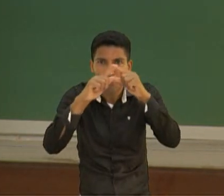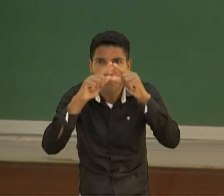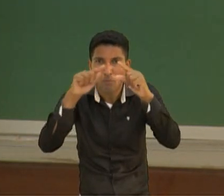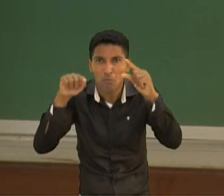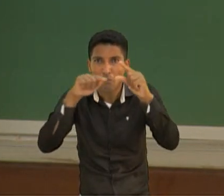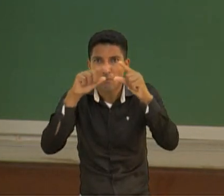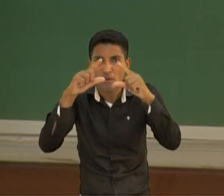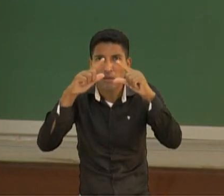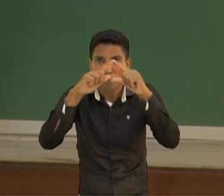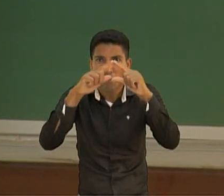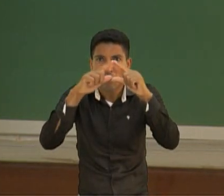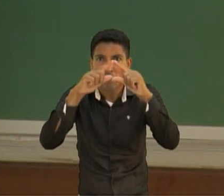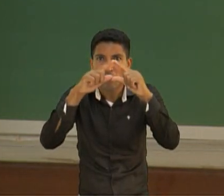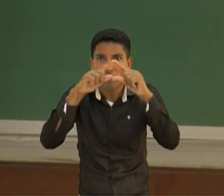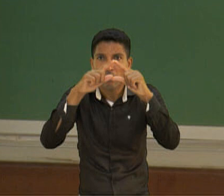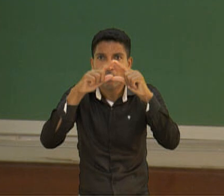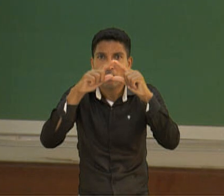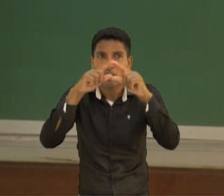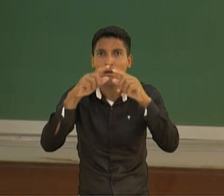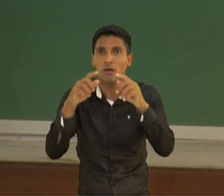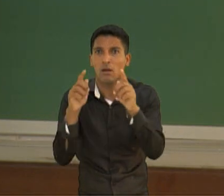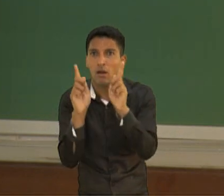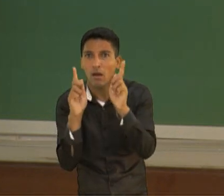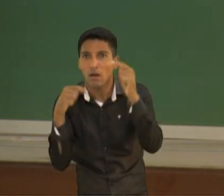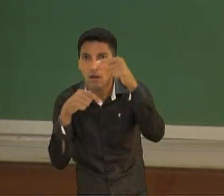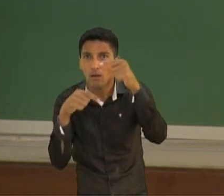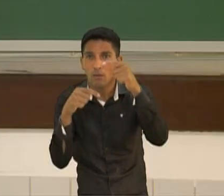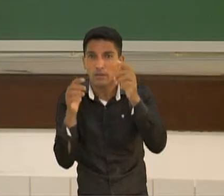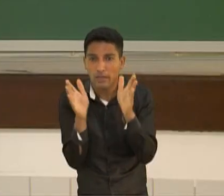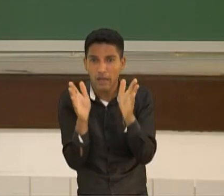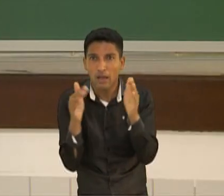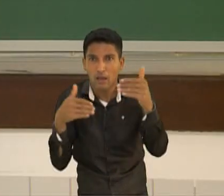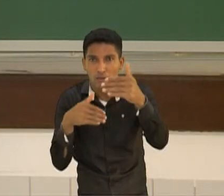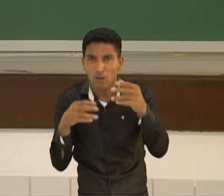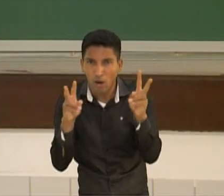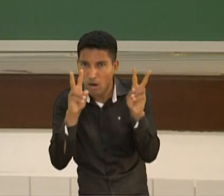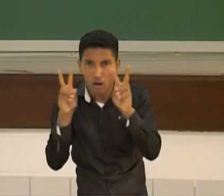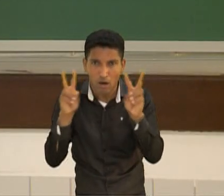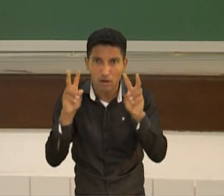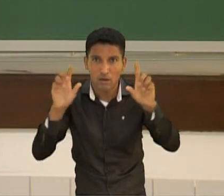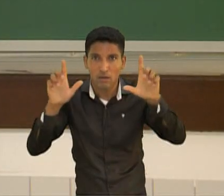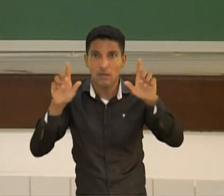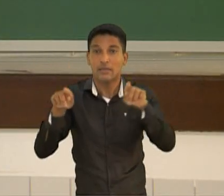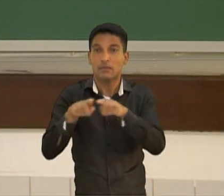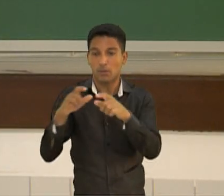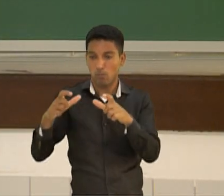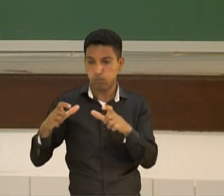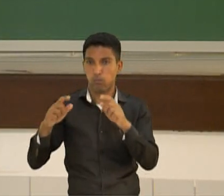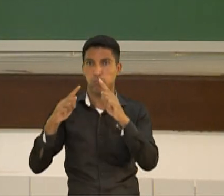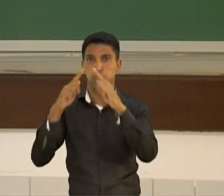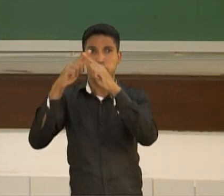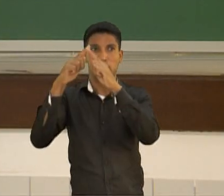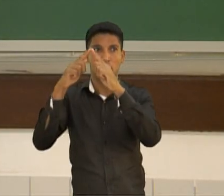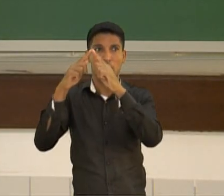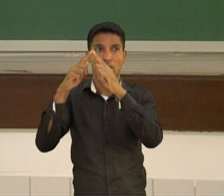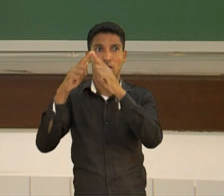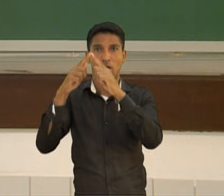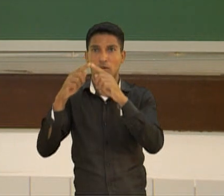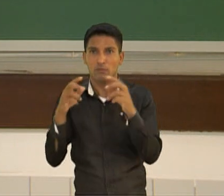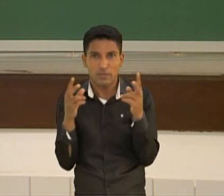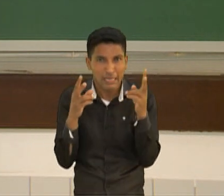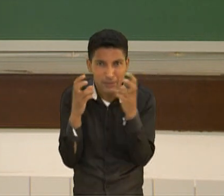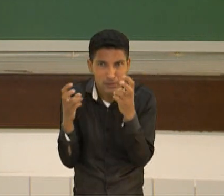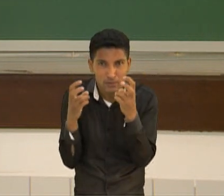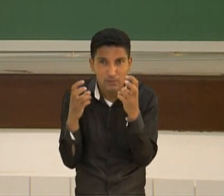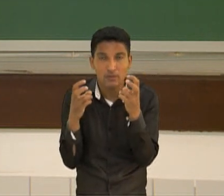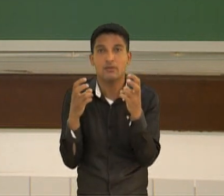assim suave de triângulos, quadrados e assim por diante. Então, cone também, né, com a árvore, mas é isso que eu quero que vocês